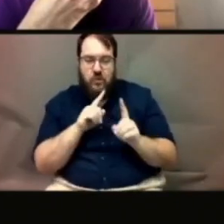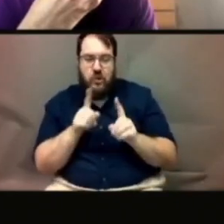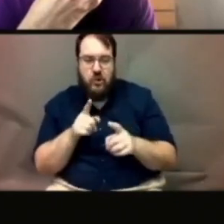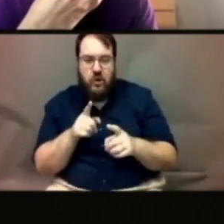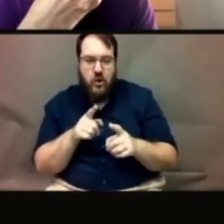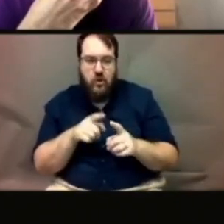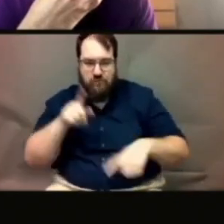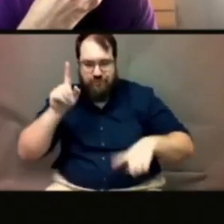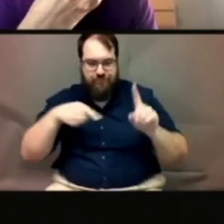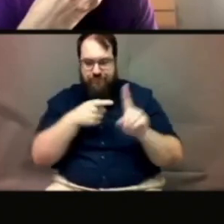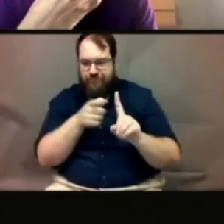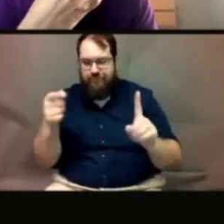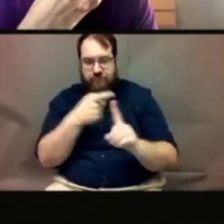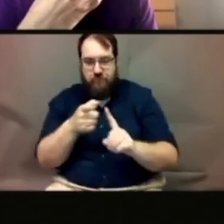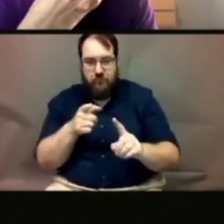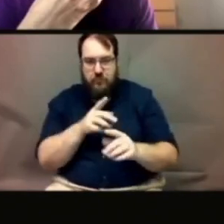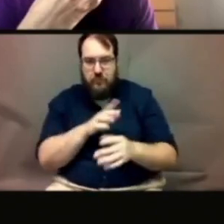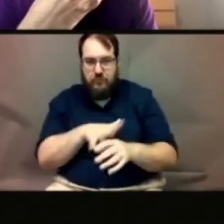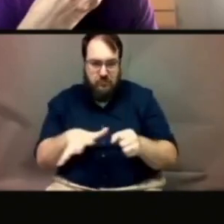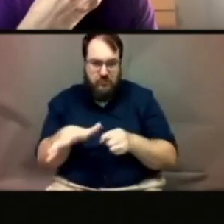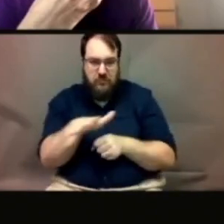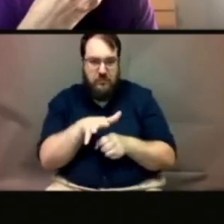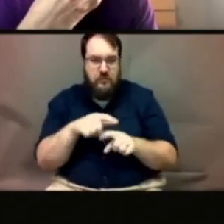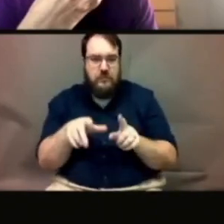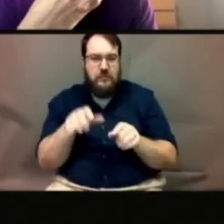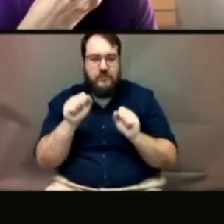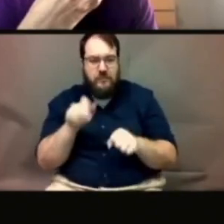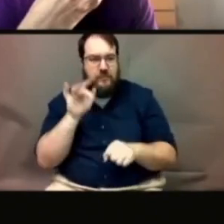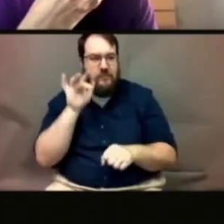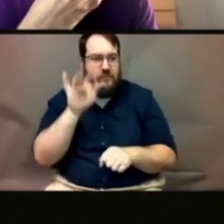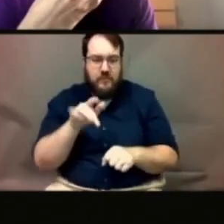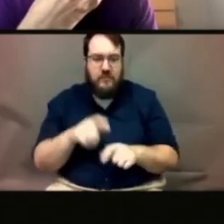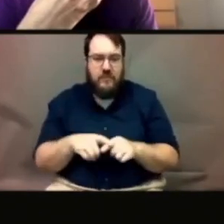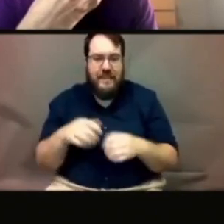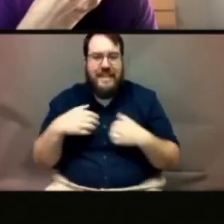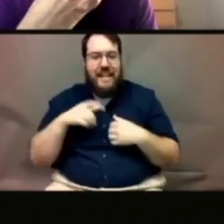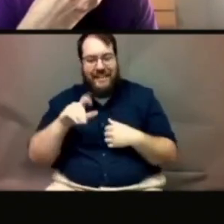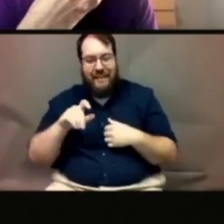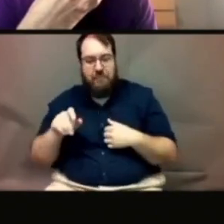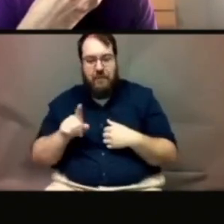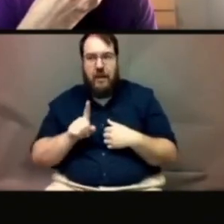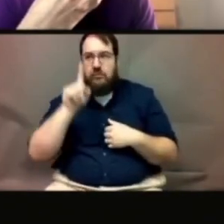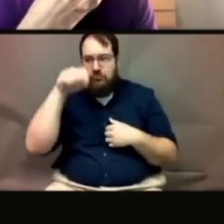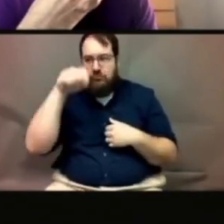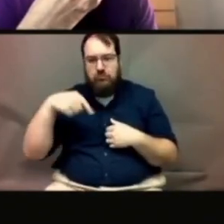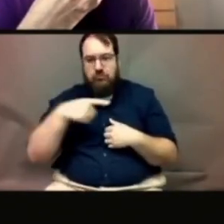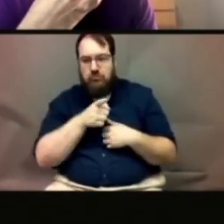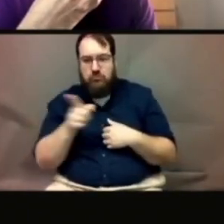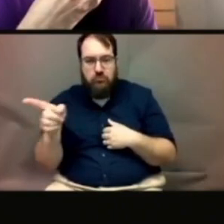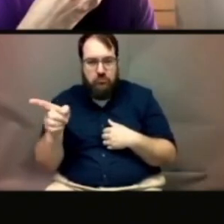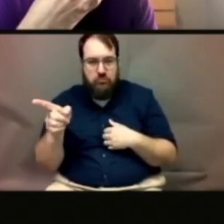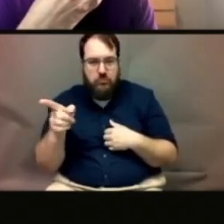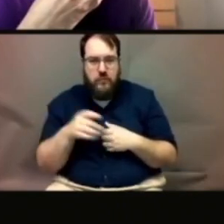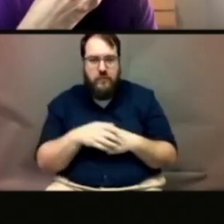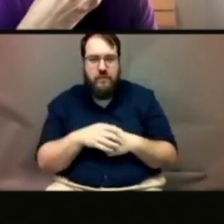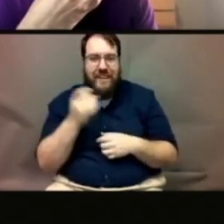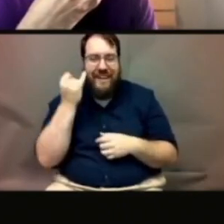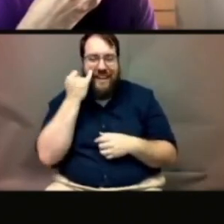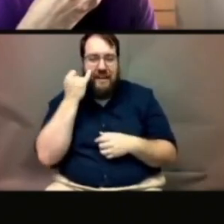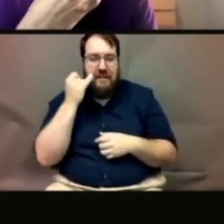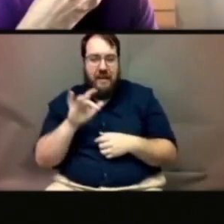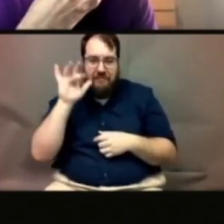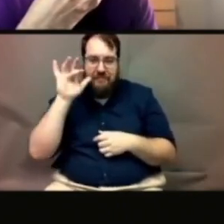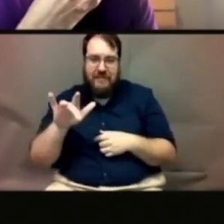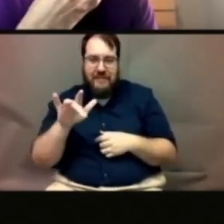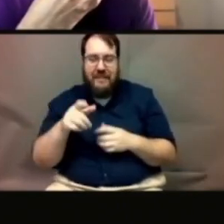temos um botão que diz assim, vai para uma posição aleatória, go to random position. se eu fizer isso